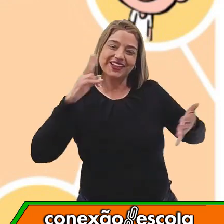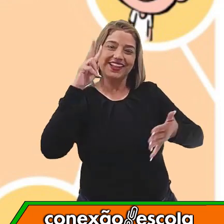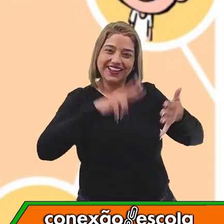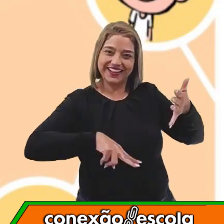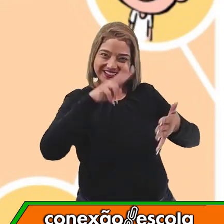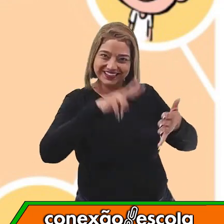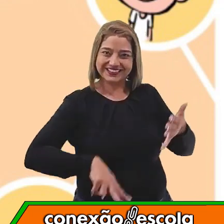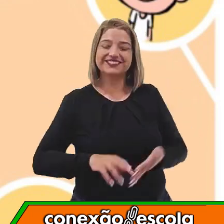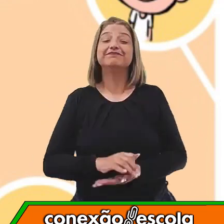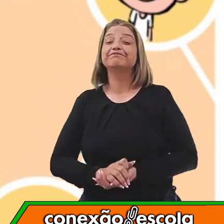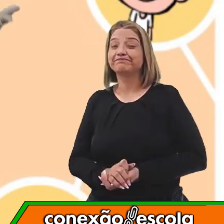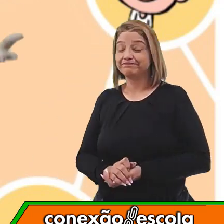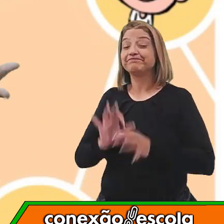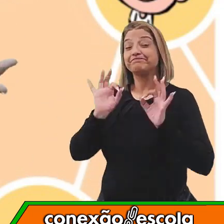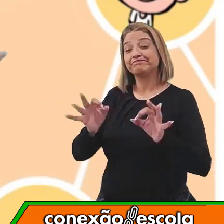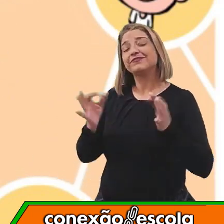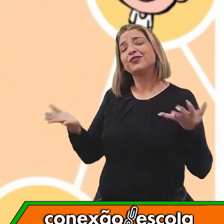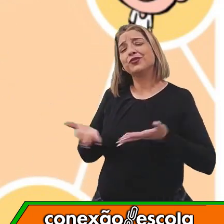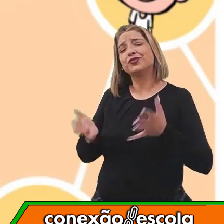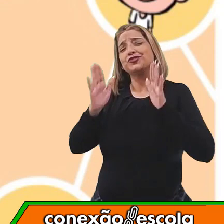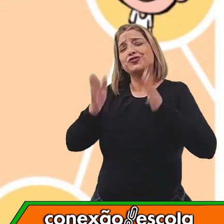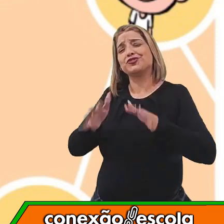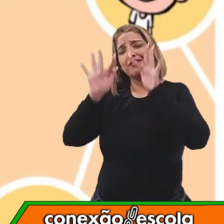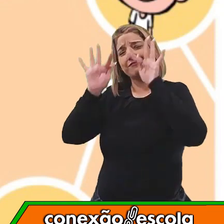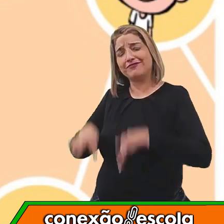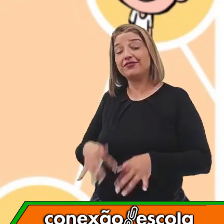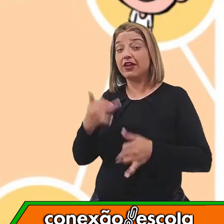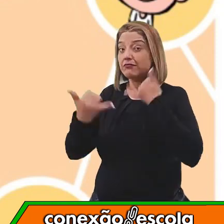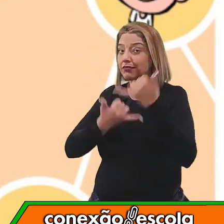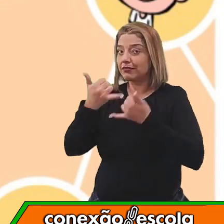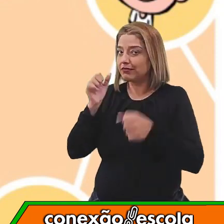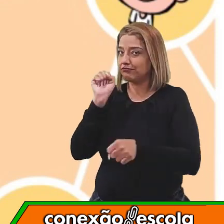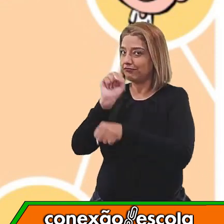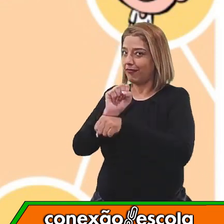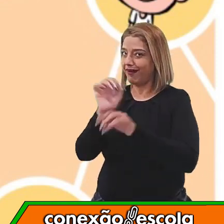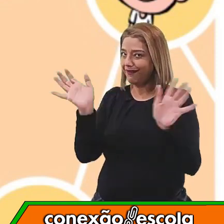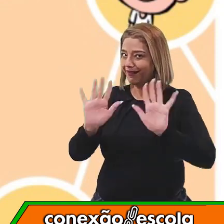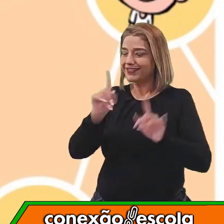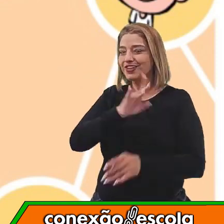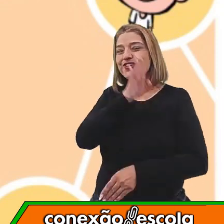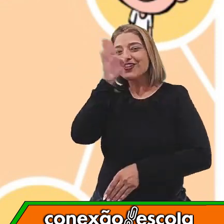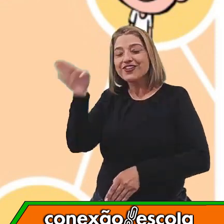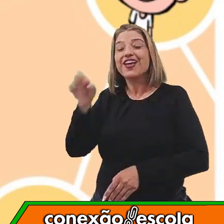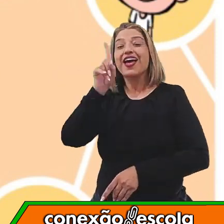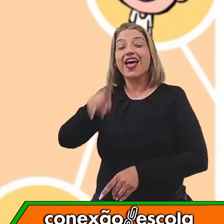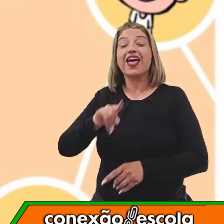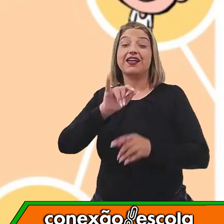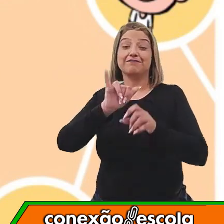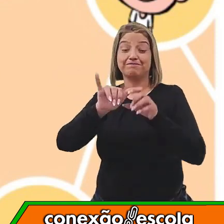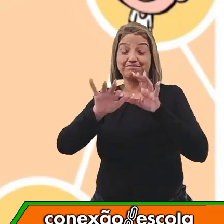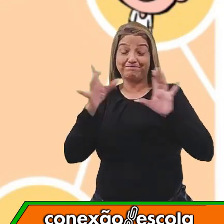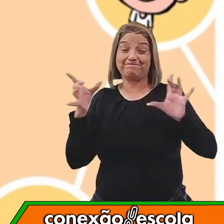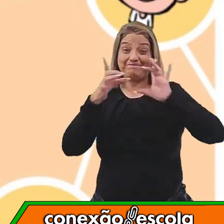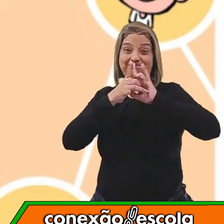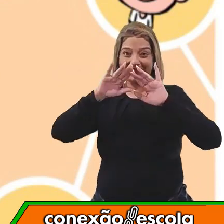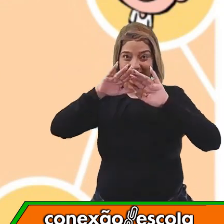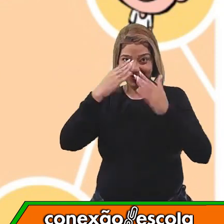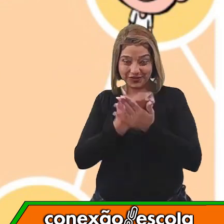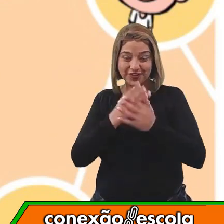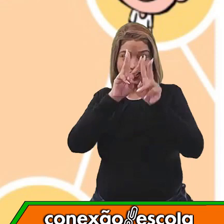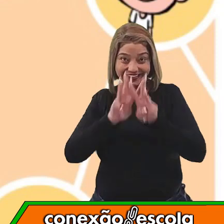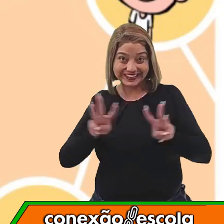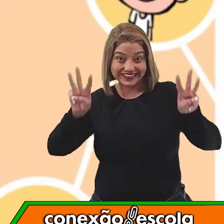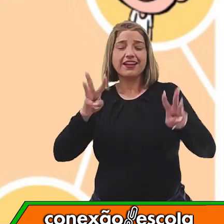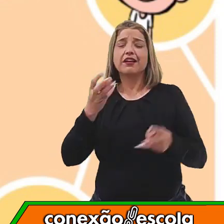o programa de hoje a gente está chegando ao fim. Mas a brincadeira não acaba aqui não, hein? Lá no portal Conexão Escola tem muita coisa legal. E